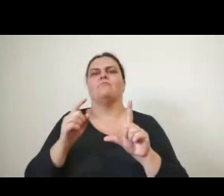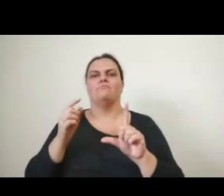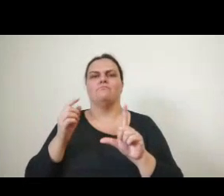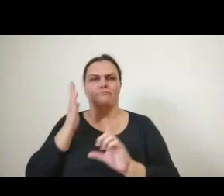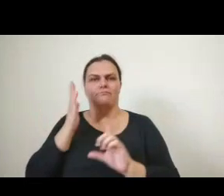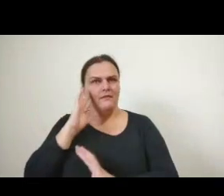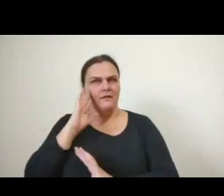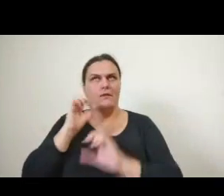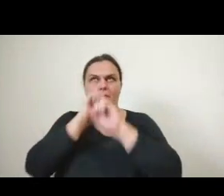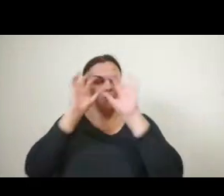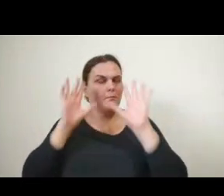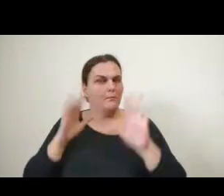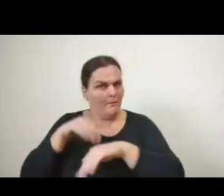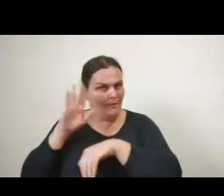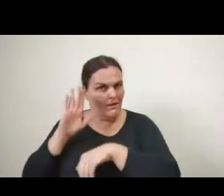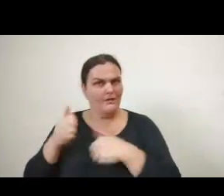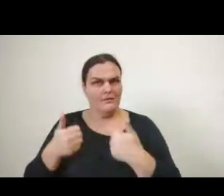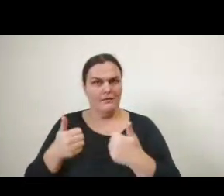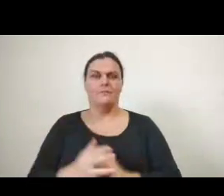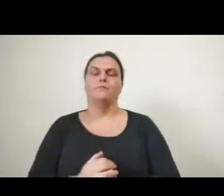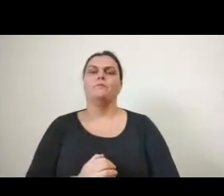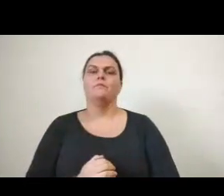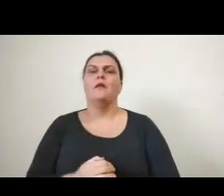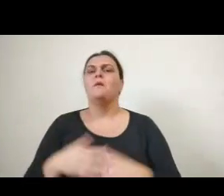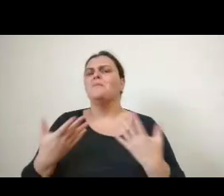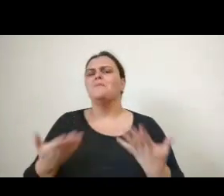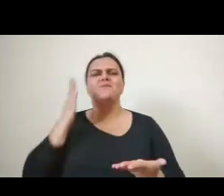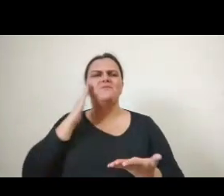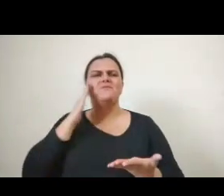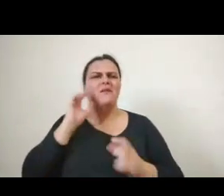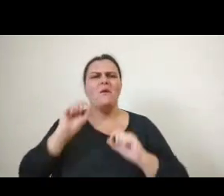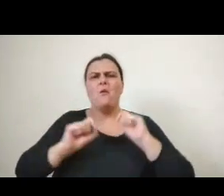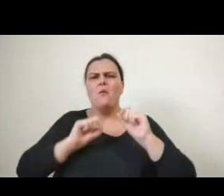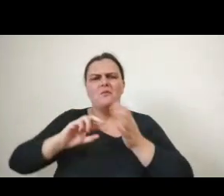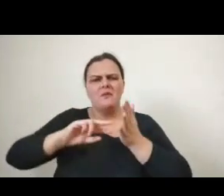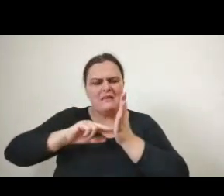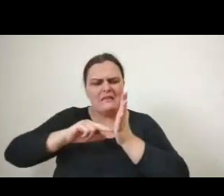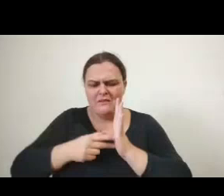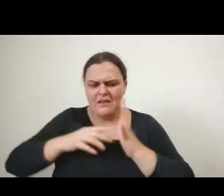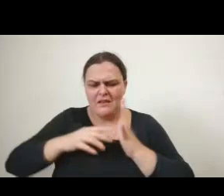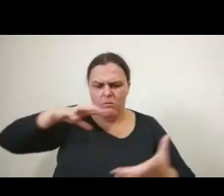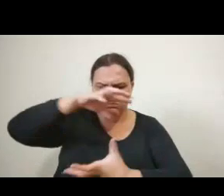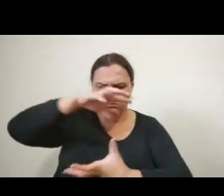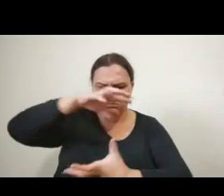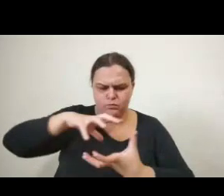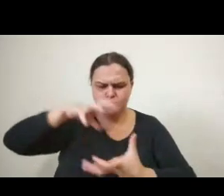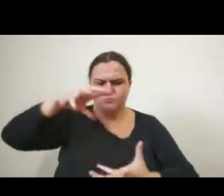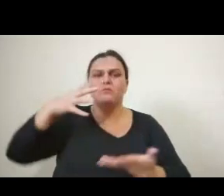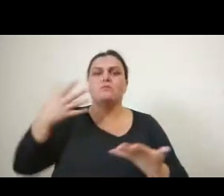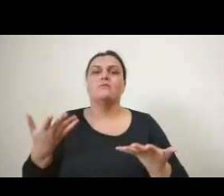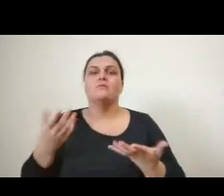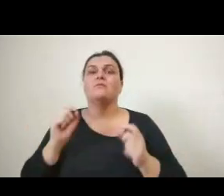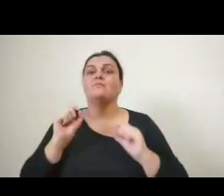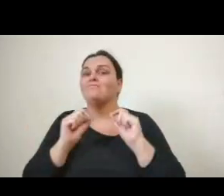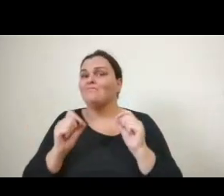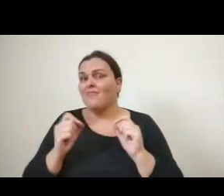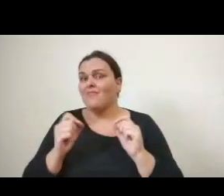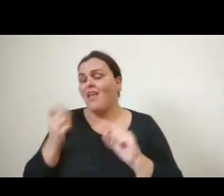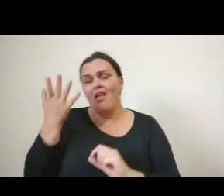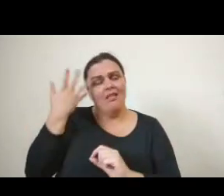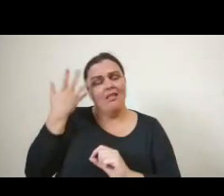Explicando inicialmente o que é o efeito estufa, é um fenômeno natural que ocorre no nosso planeta e é essencial para a